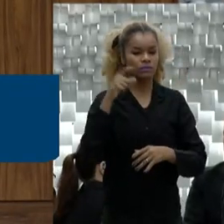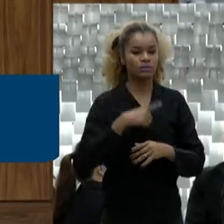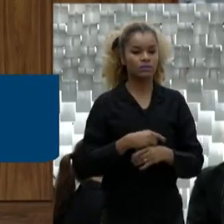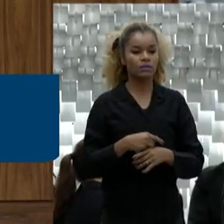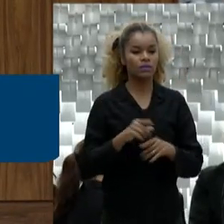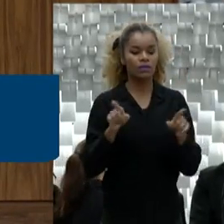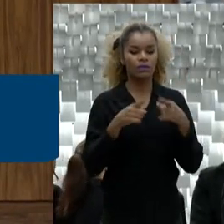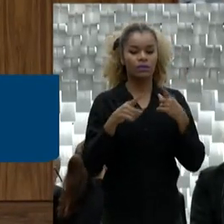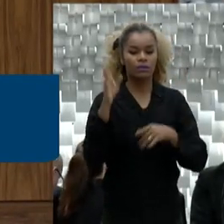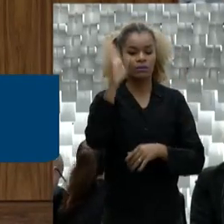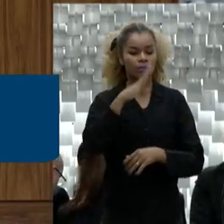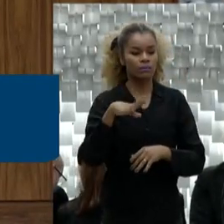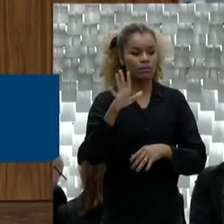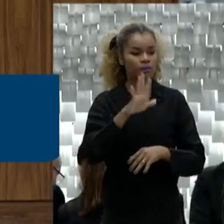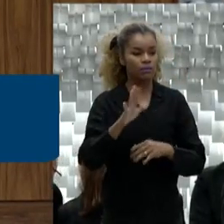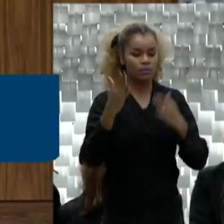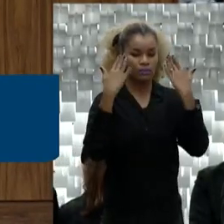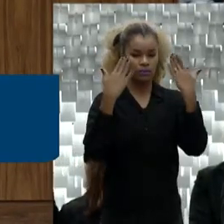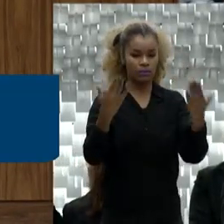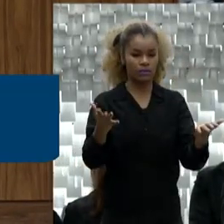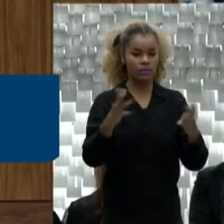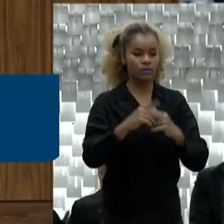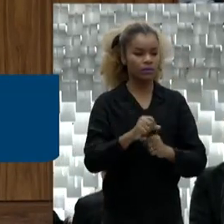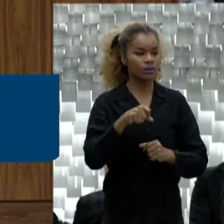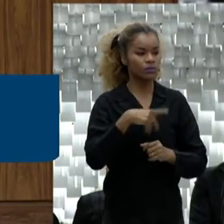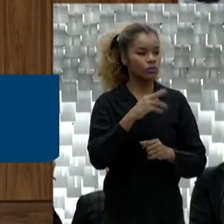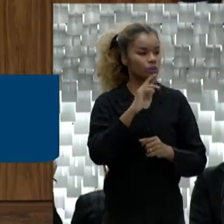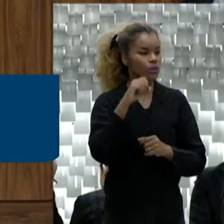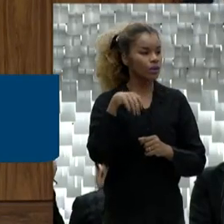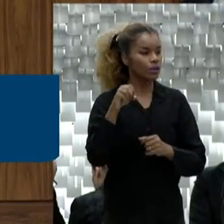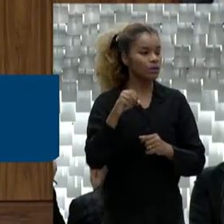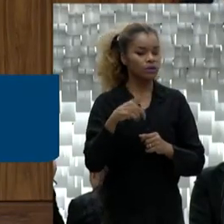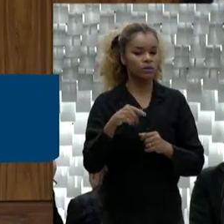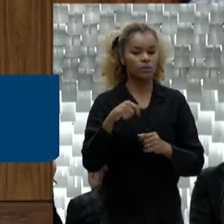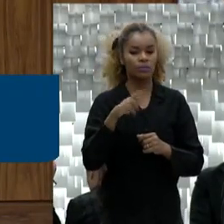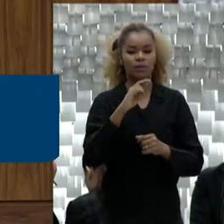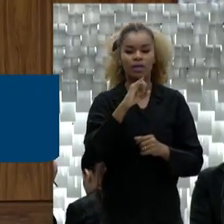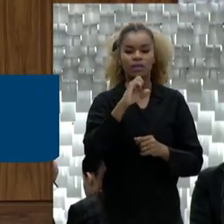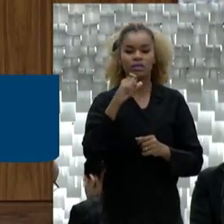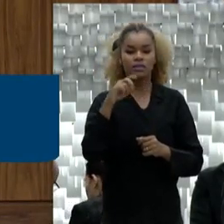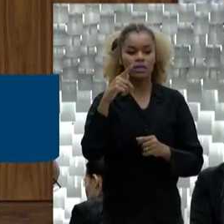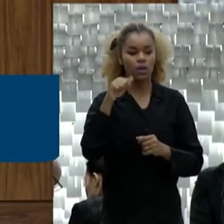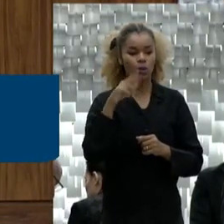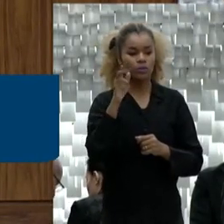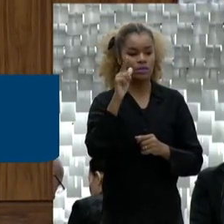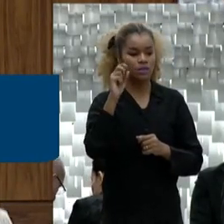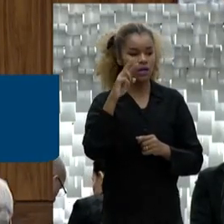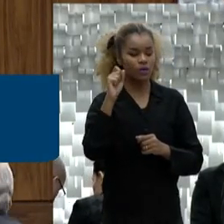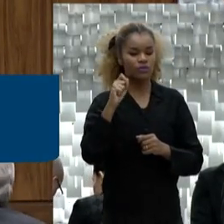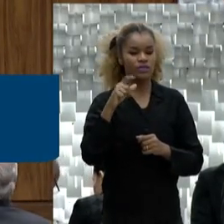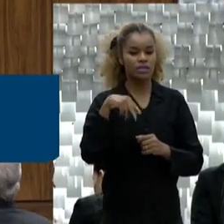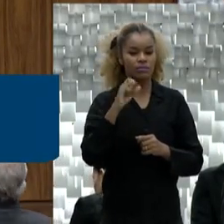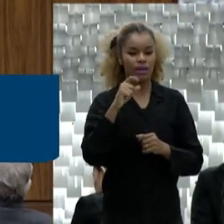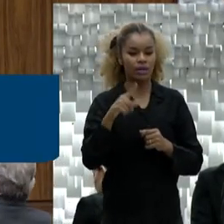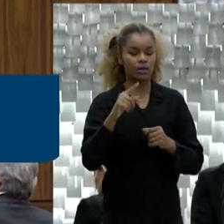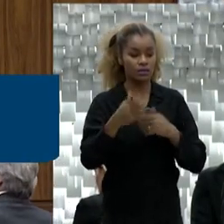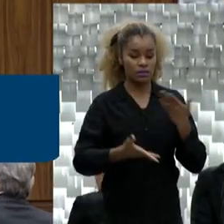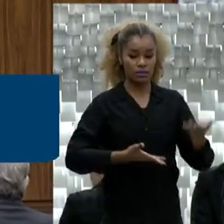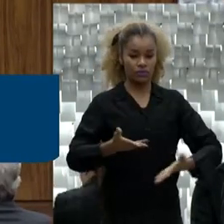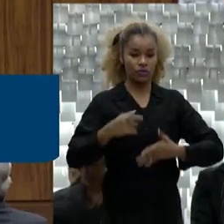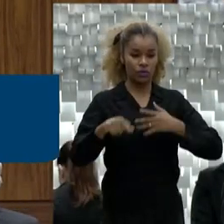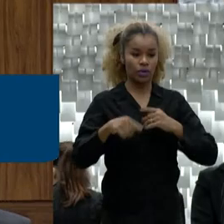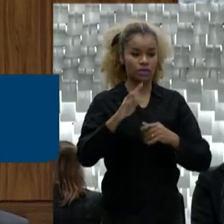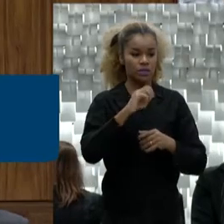hino nacional apresentado pelo soprano Iraci Gonçalves Guimarães, servidor deste tribunal, e